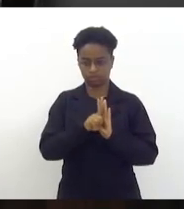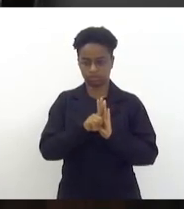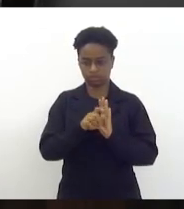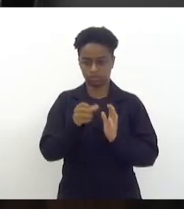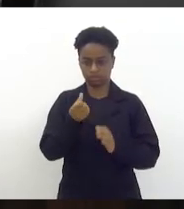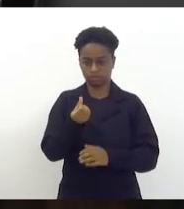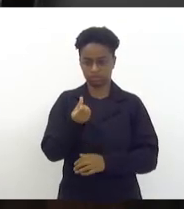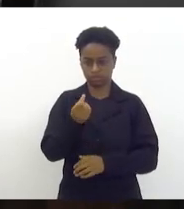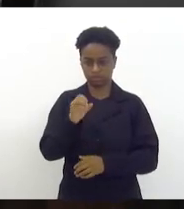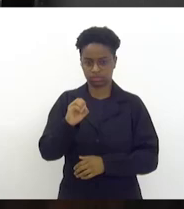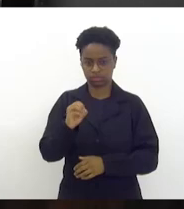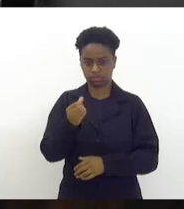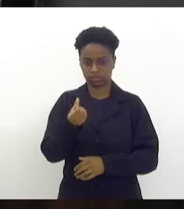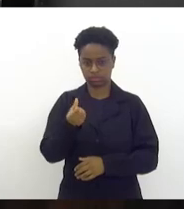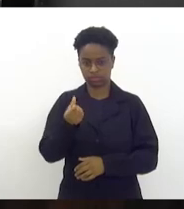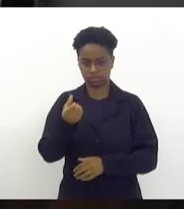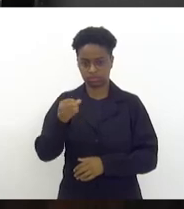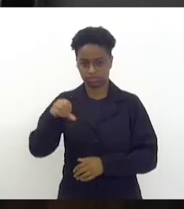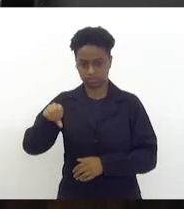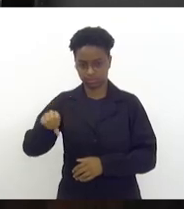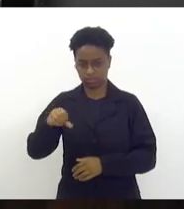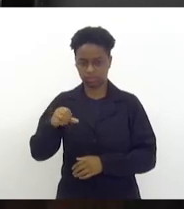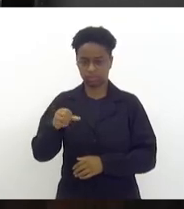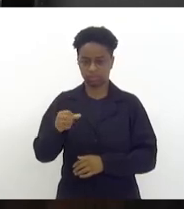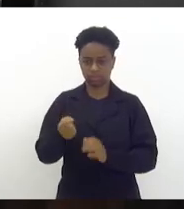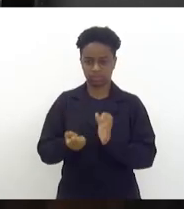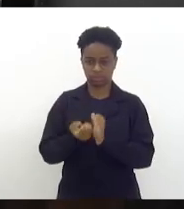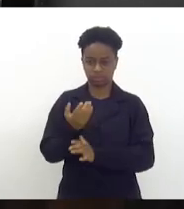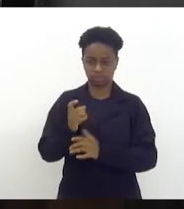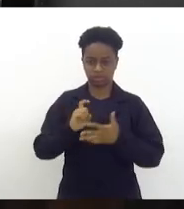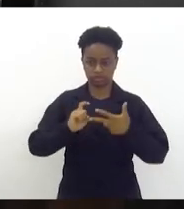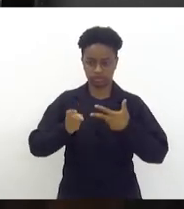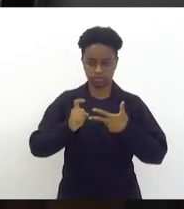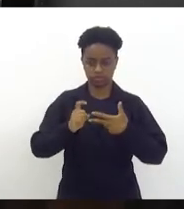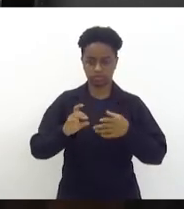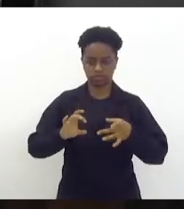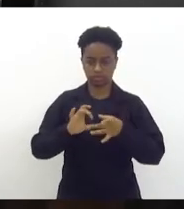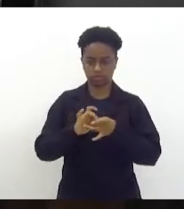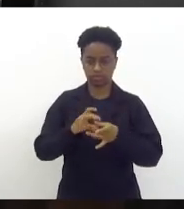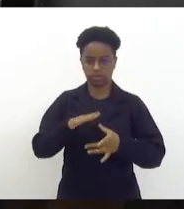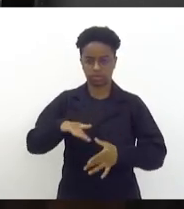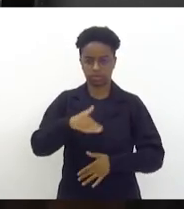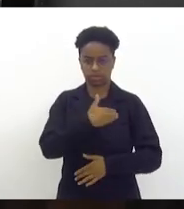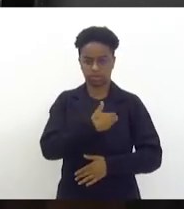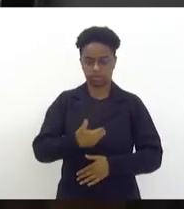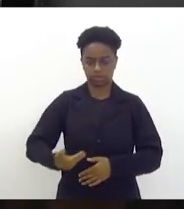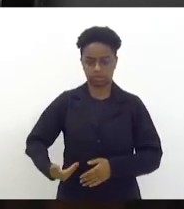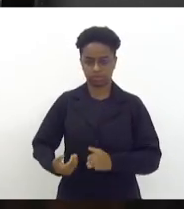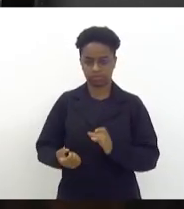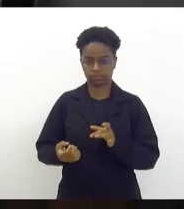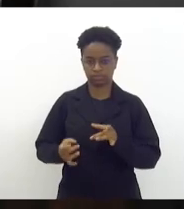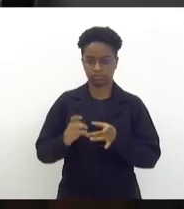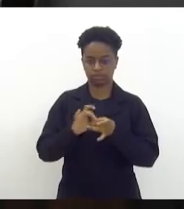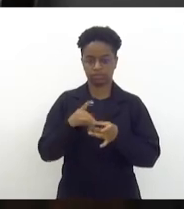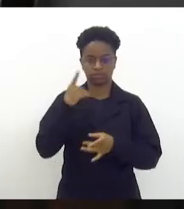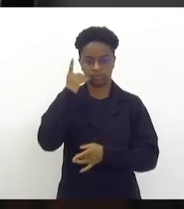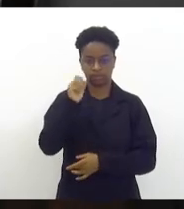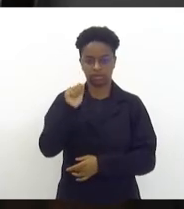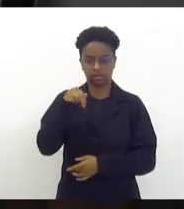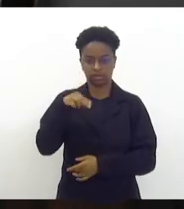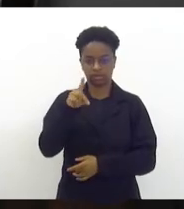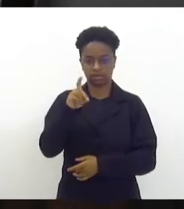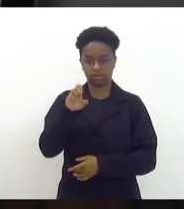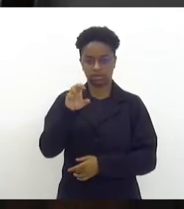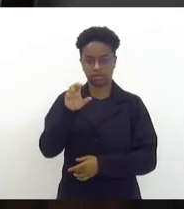6.069, autoria do Poder Executivo, realiza a parceria pública, de autoria do deputado Anderson Moraes,